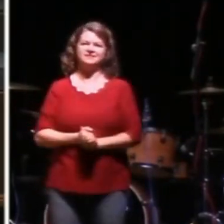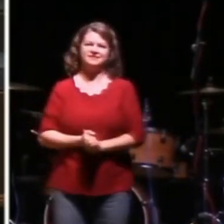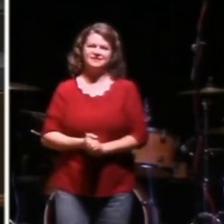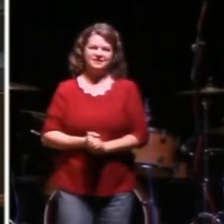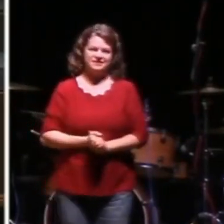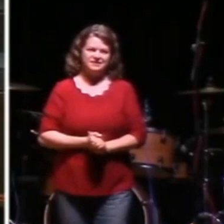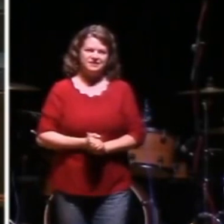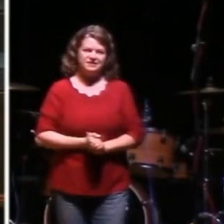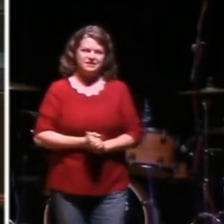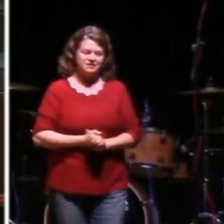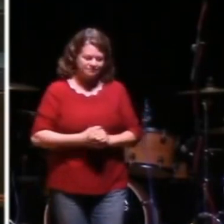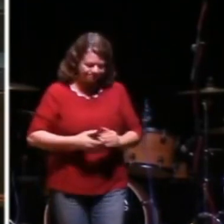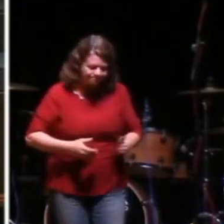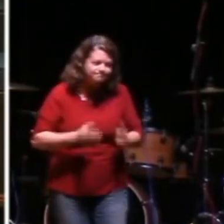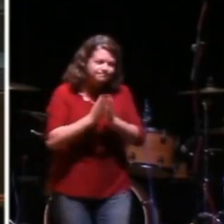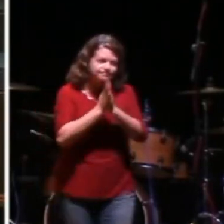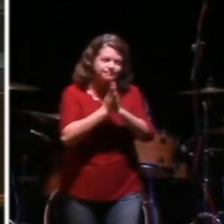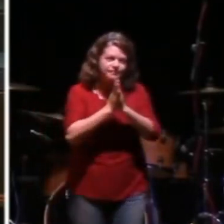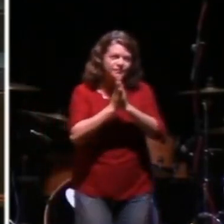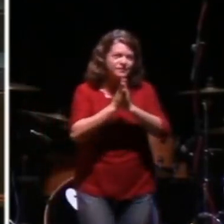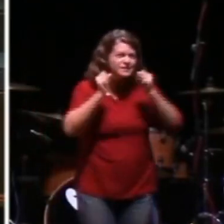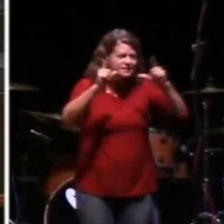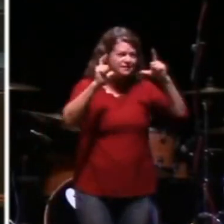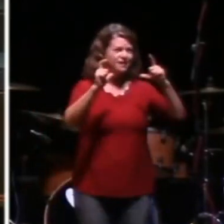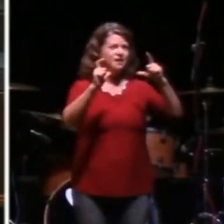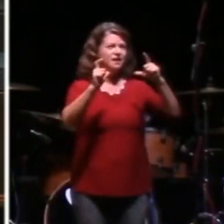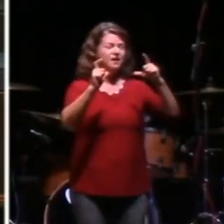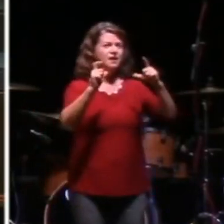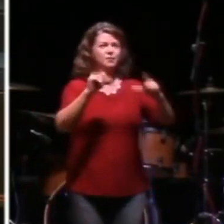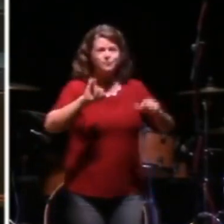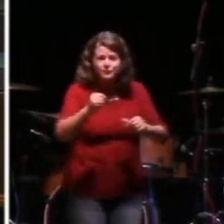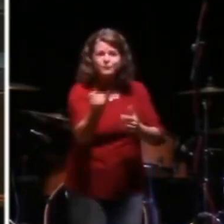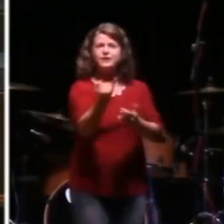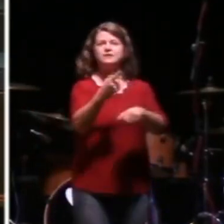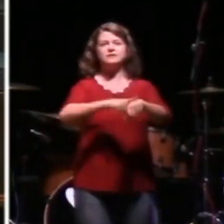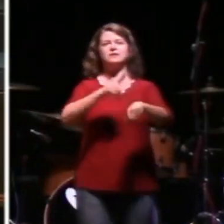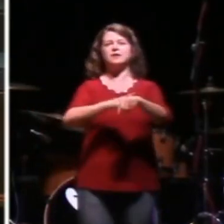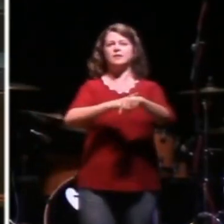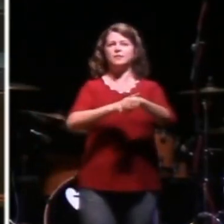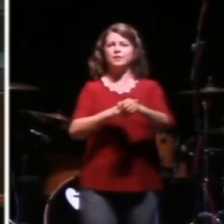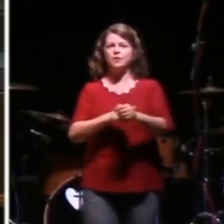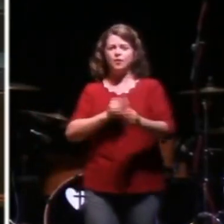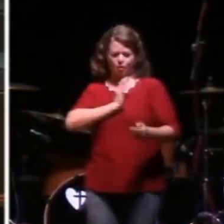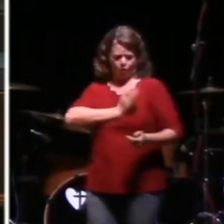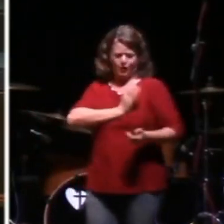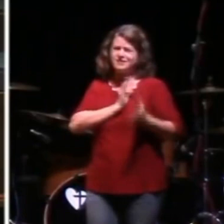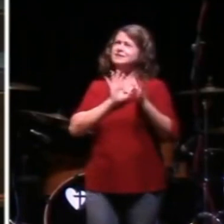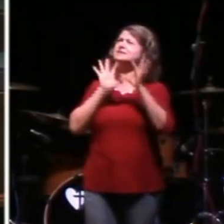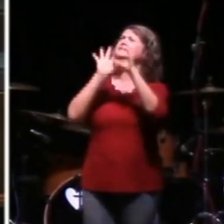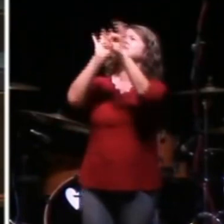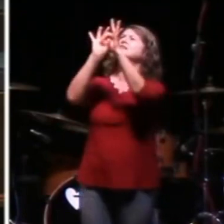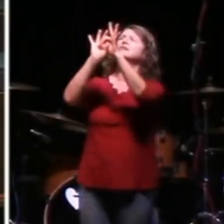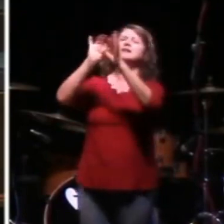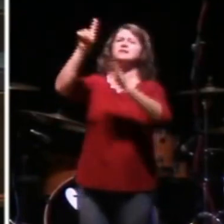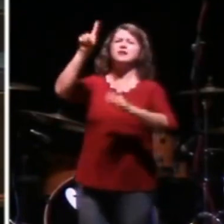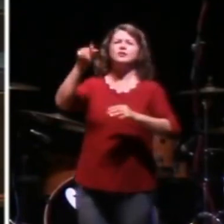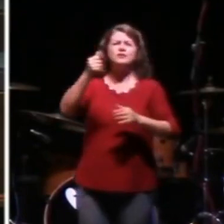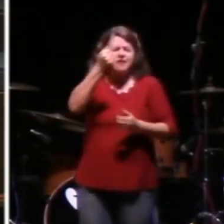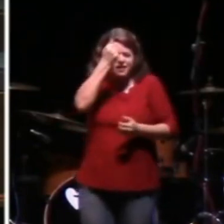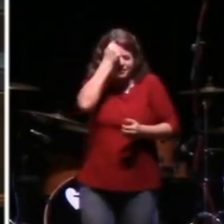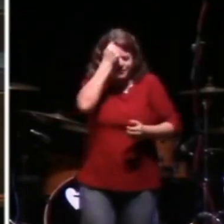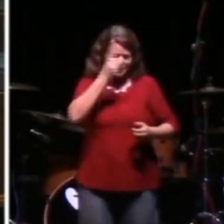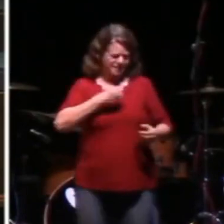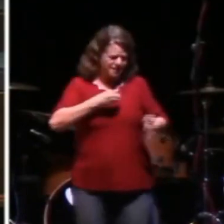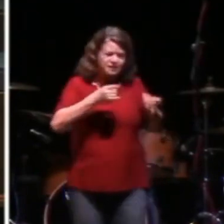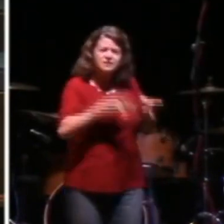para você se voltar e voltar o teu coração para deus como o povo de israel fez isso quando israel teu povo